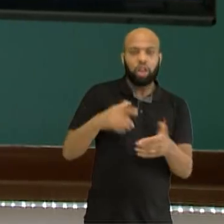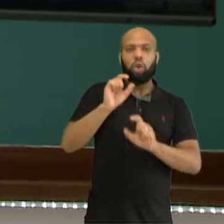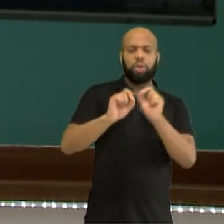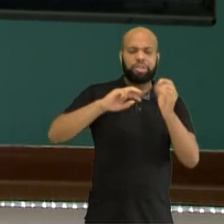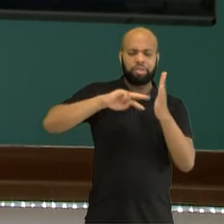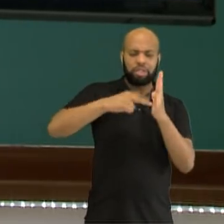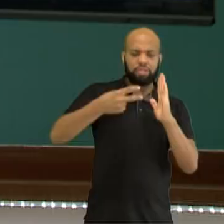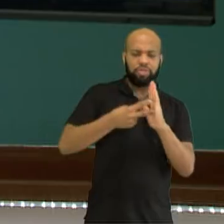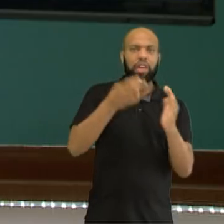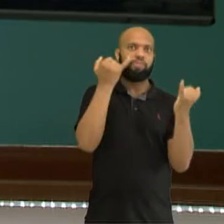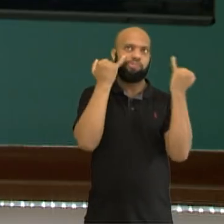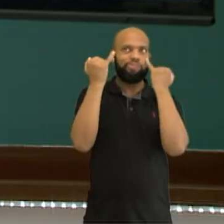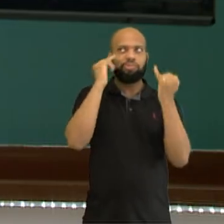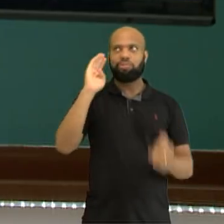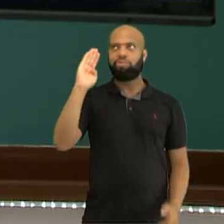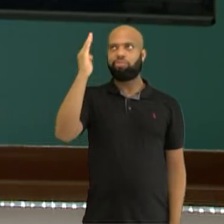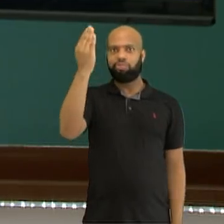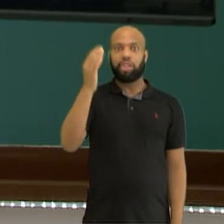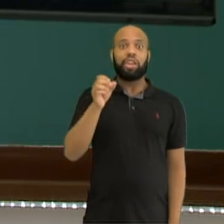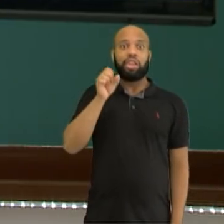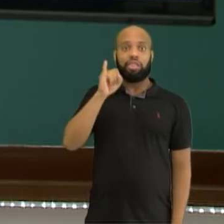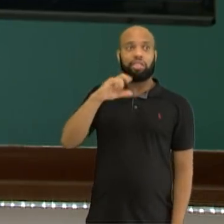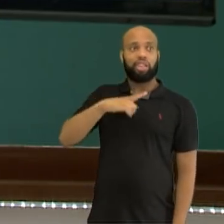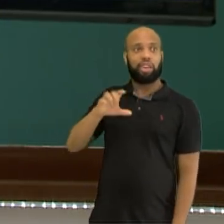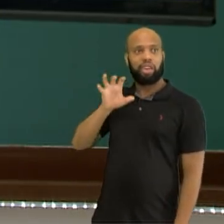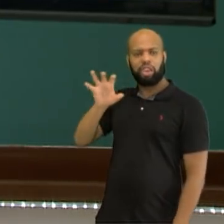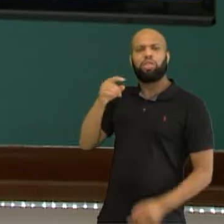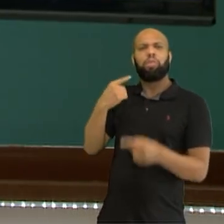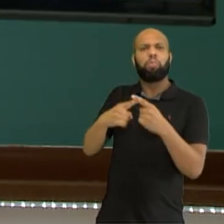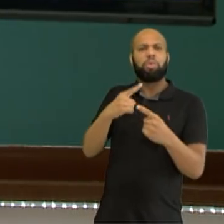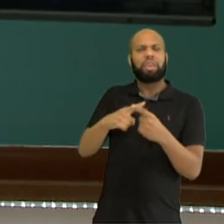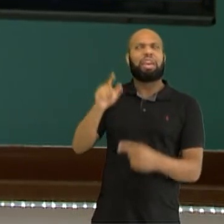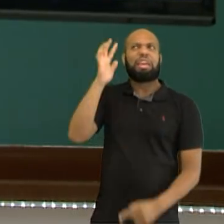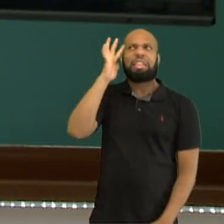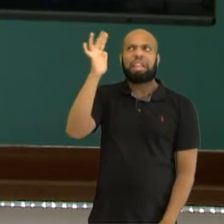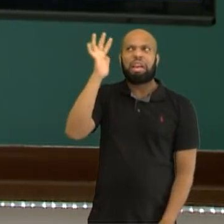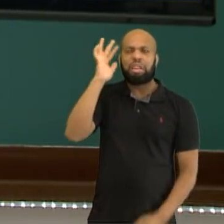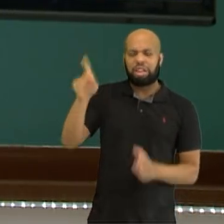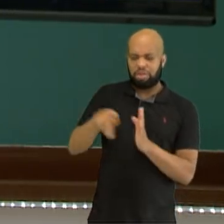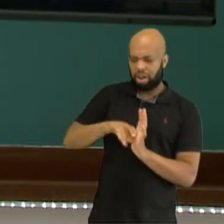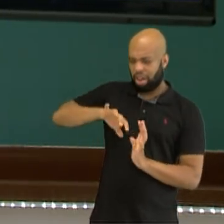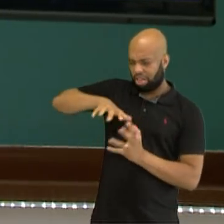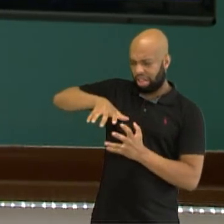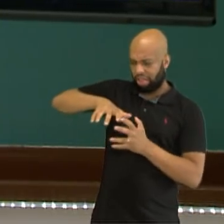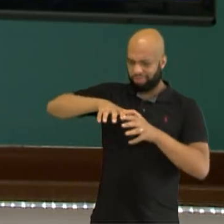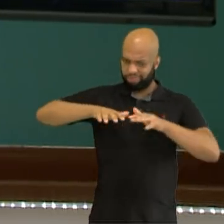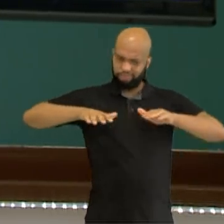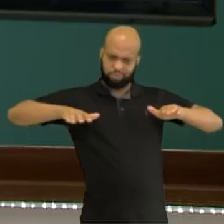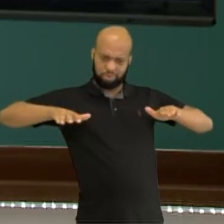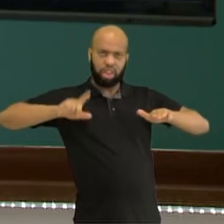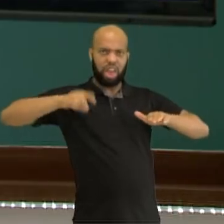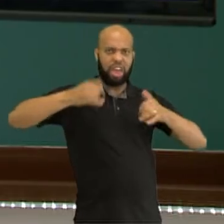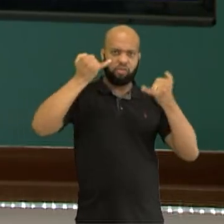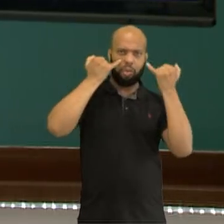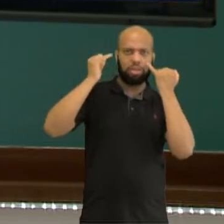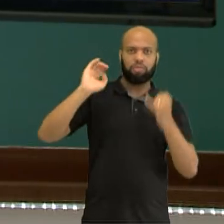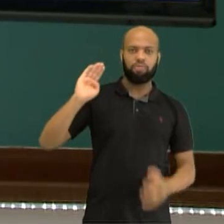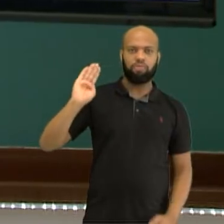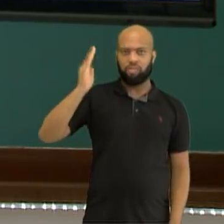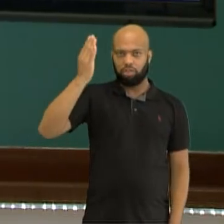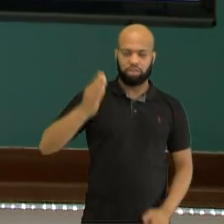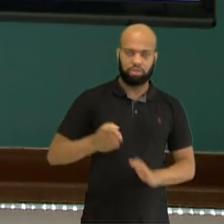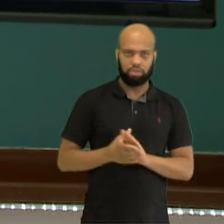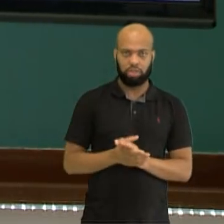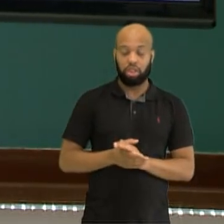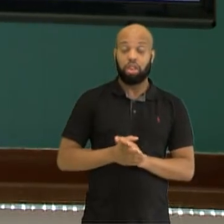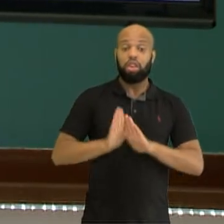news. Então, quando eu lanço para vocês essa questão, por que a teoria da Terra plana pode ser considerada uma fake news? Então, antes